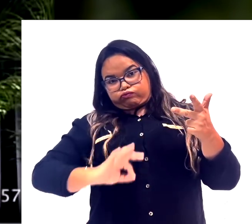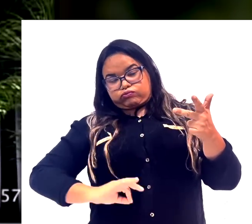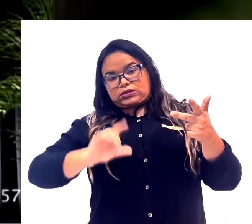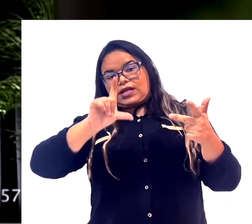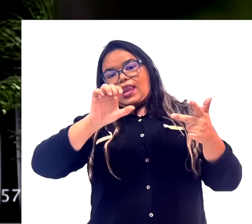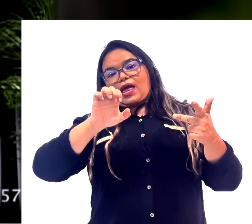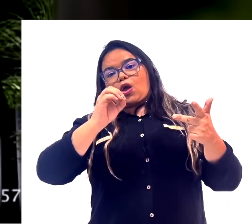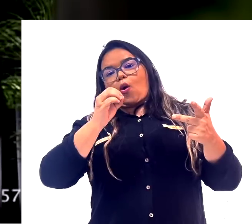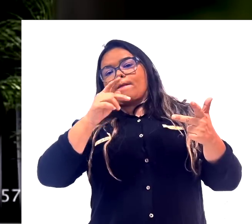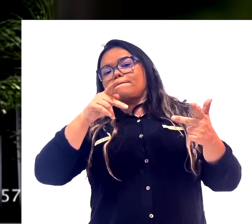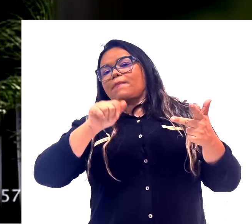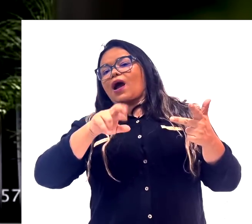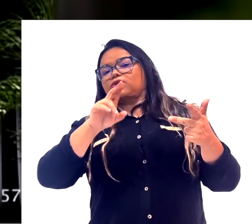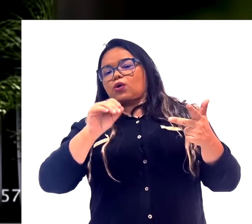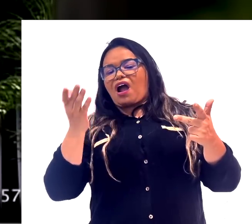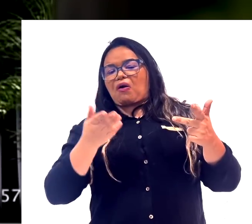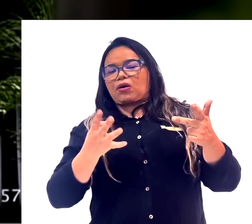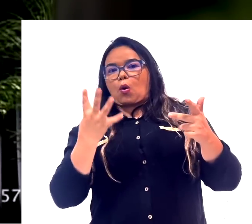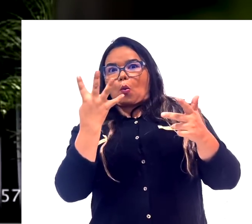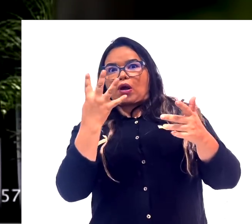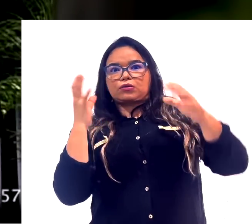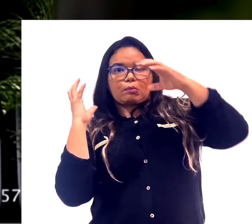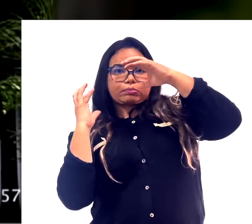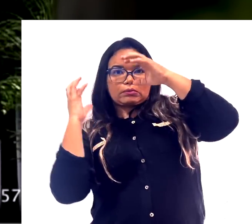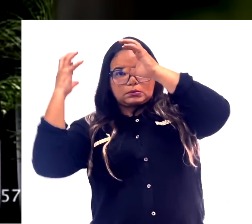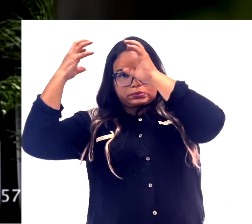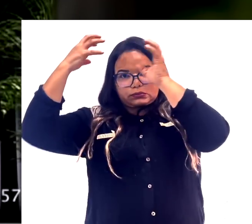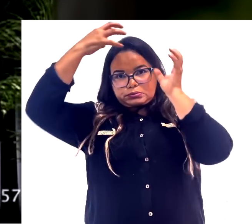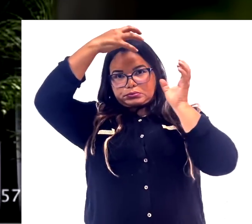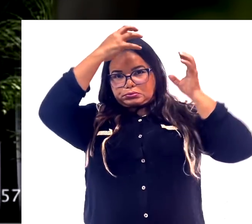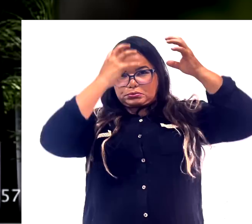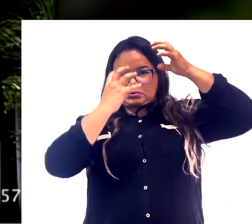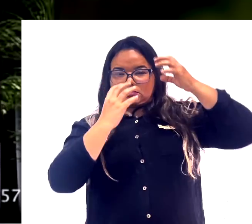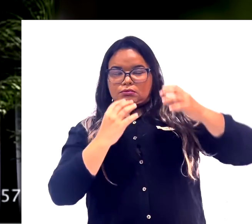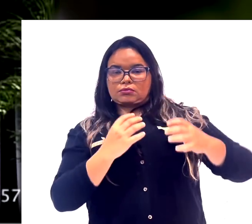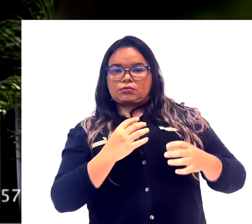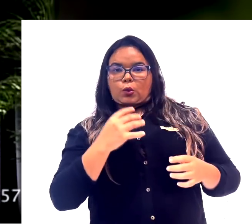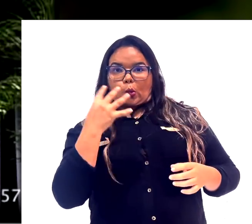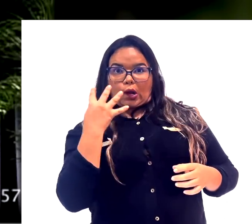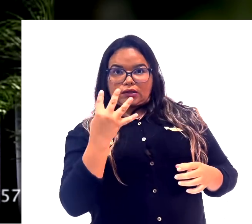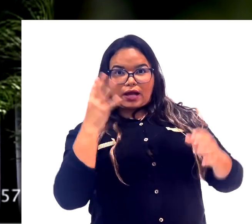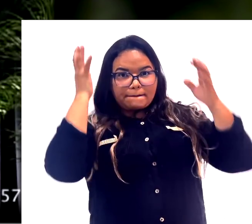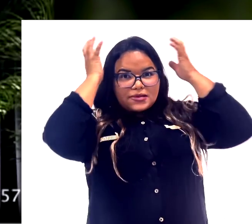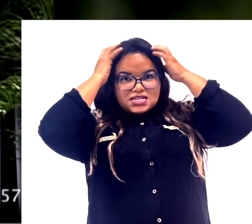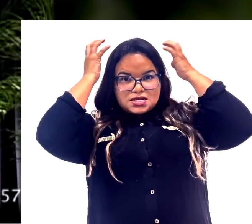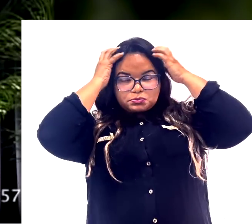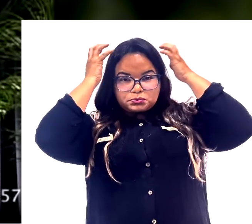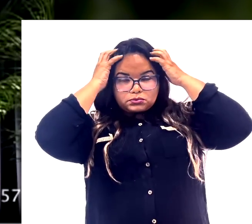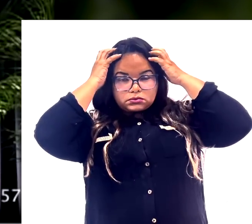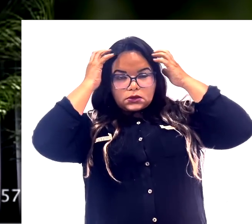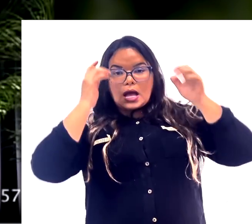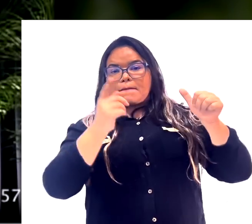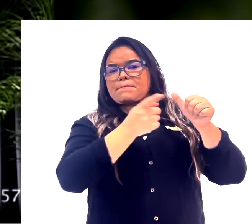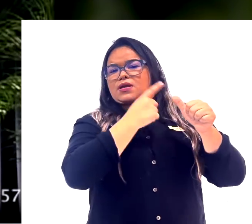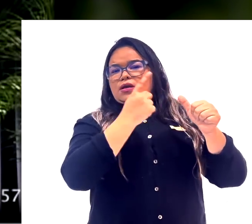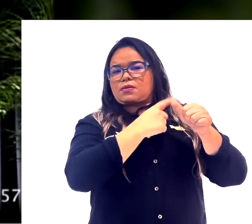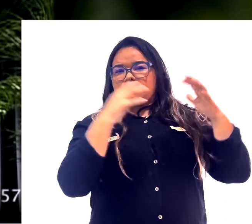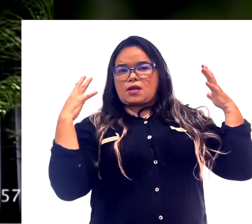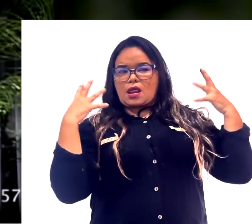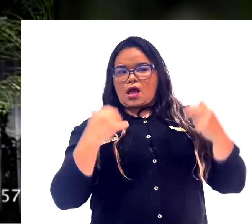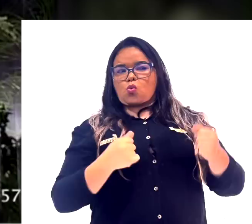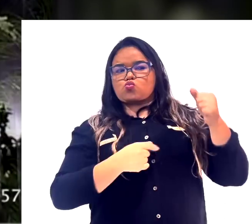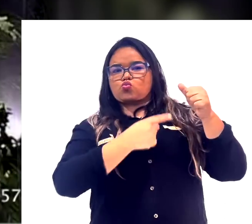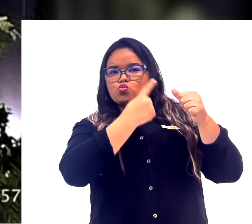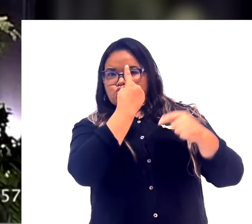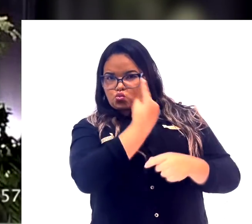E há 4 cabeças associadas a esta besta. Quantas cabeças na primeira besta? 1 cabeça.